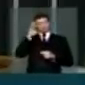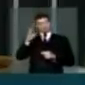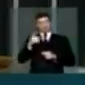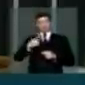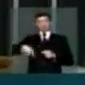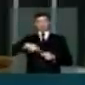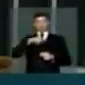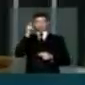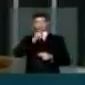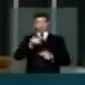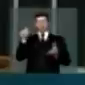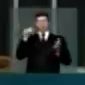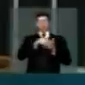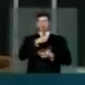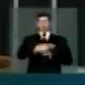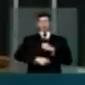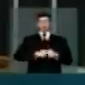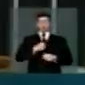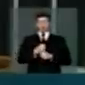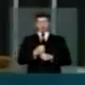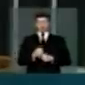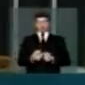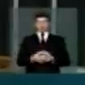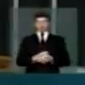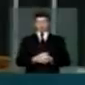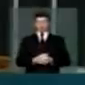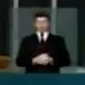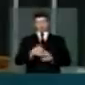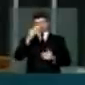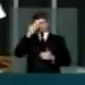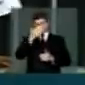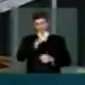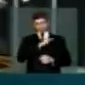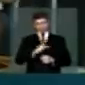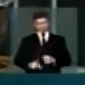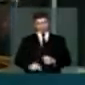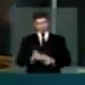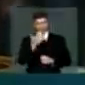pauta desse final de ano legislativo que teremos. Muito obrigado, presidente Amaury.